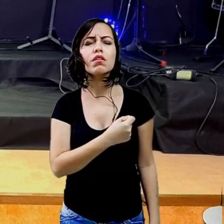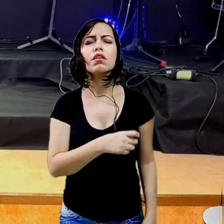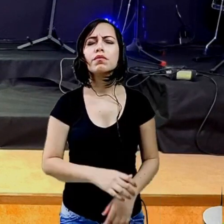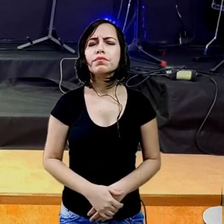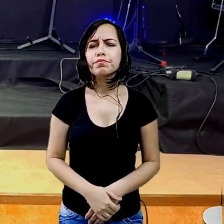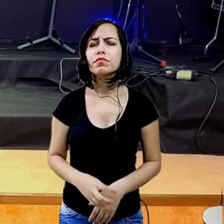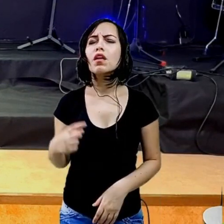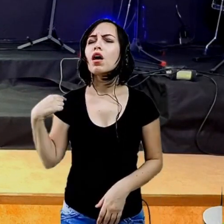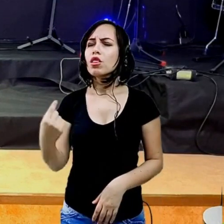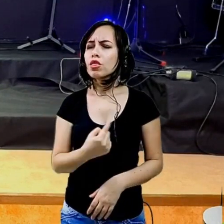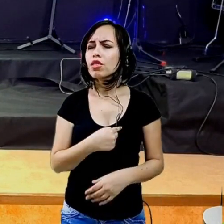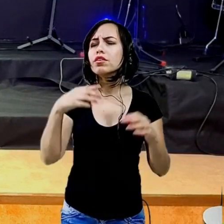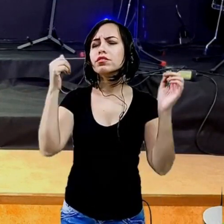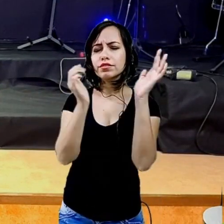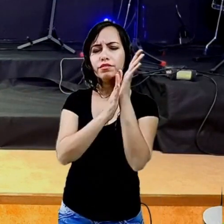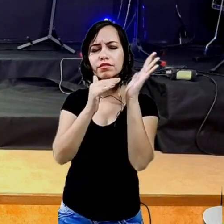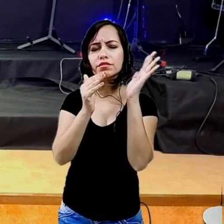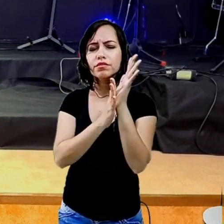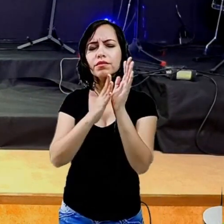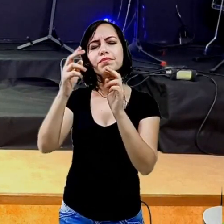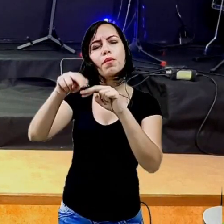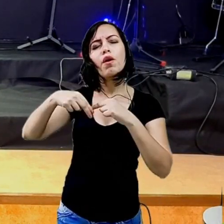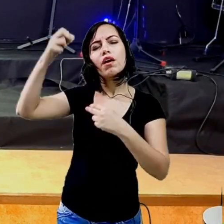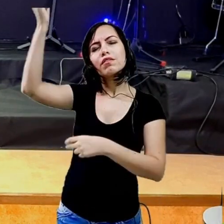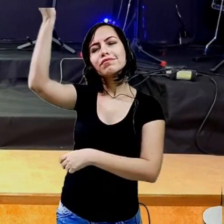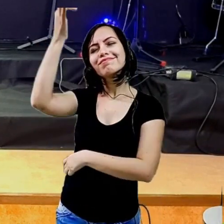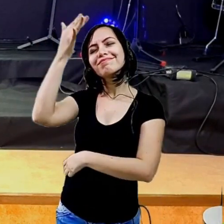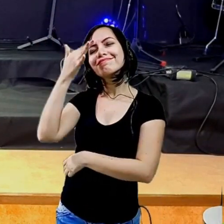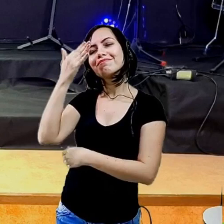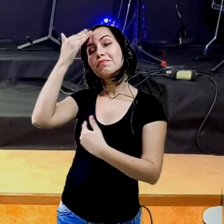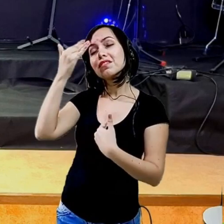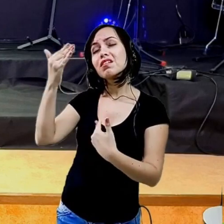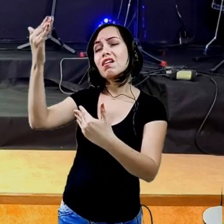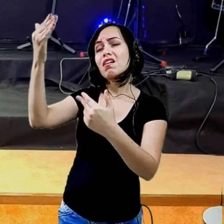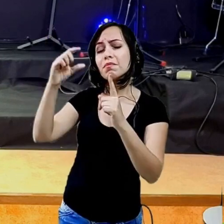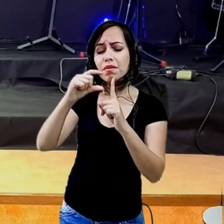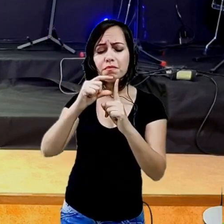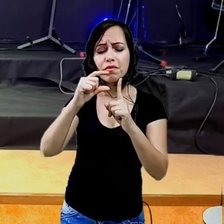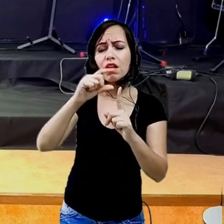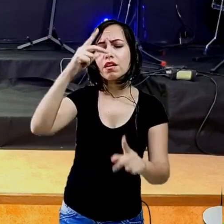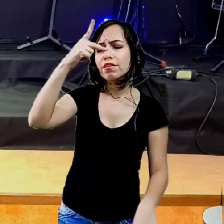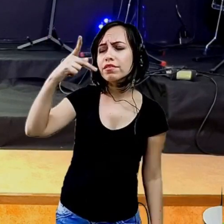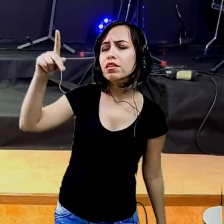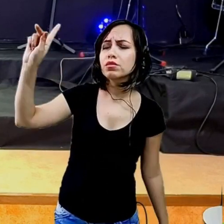louvamos pela tua graça, nós te louvamos pela tua palavra, que, meu